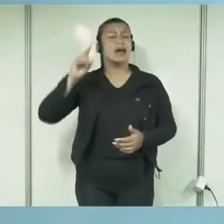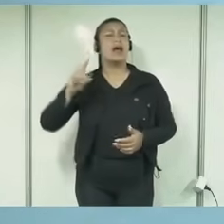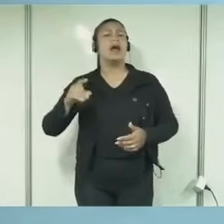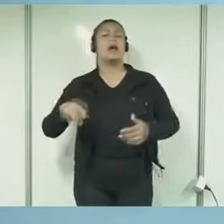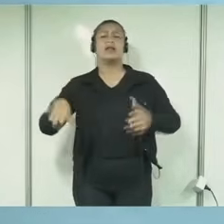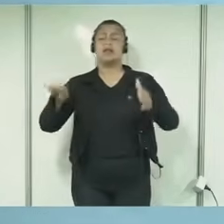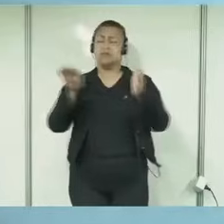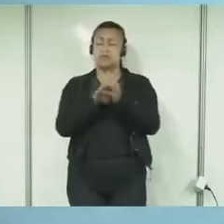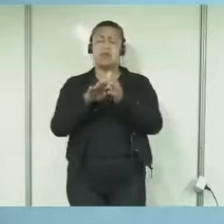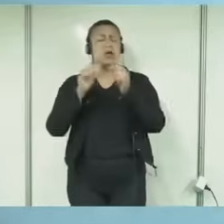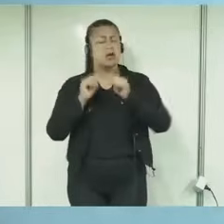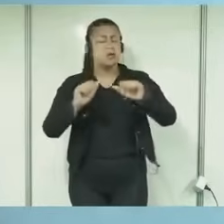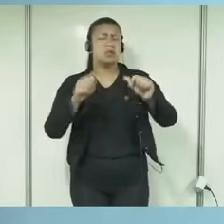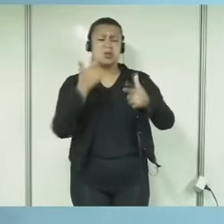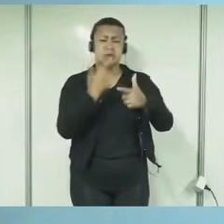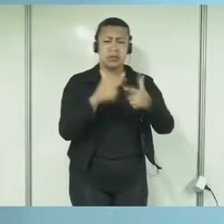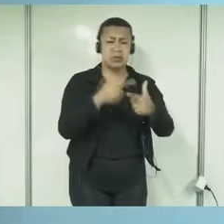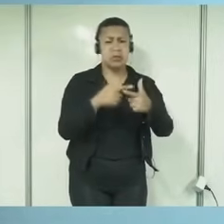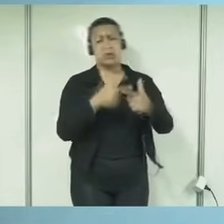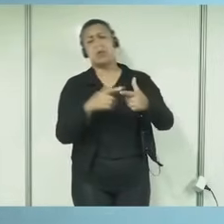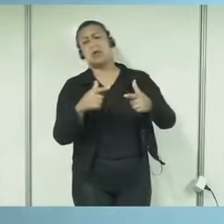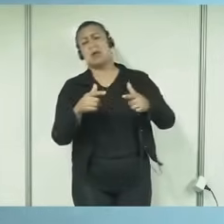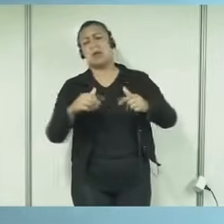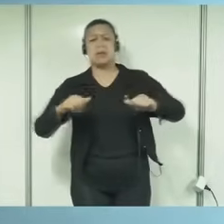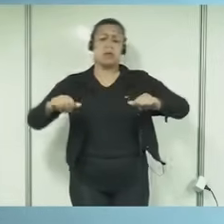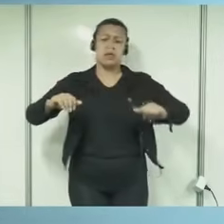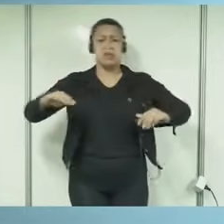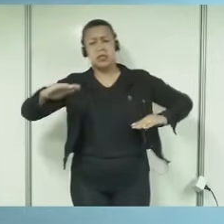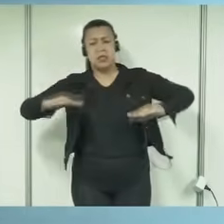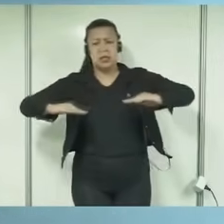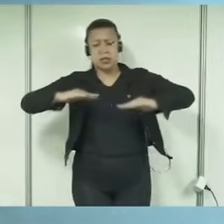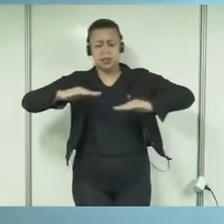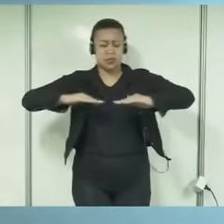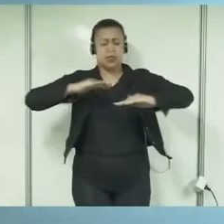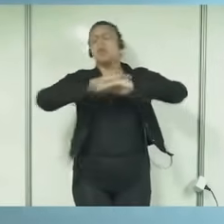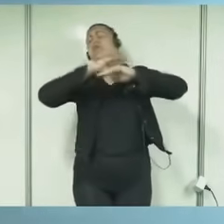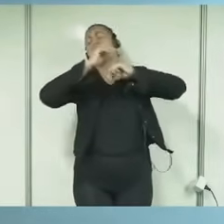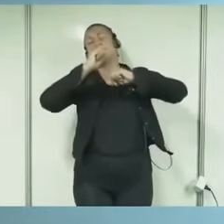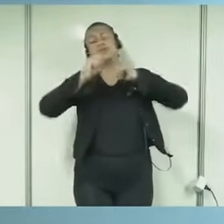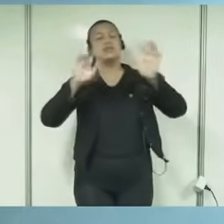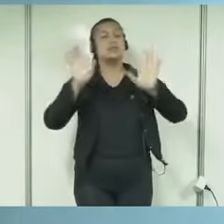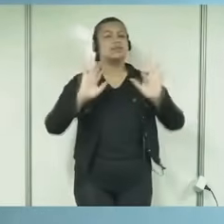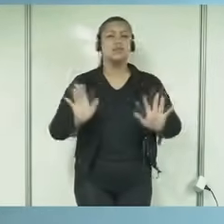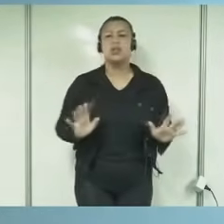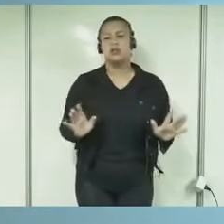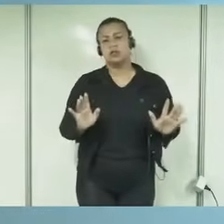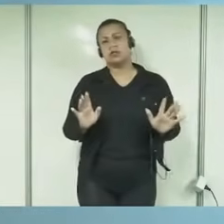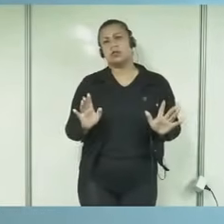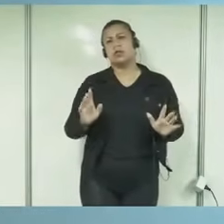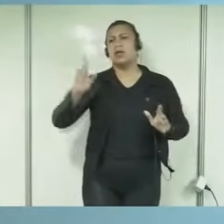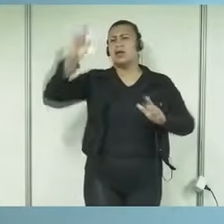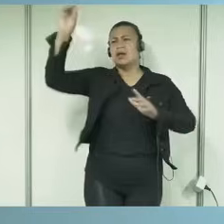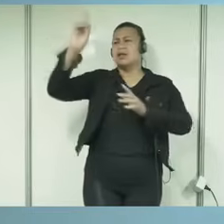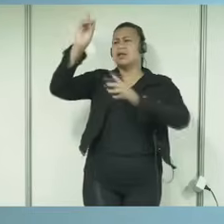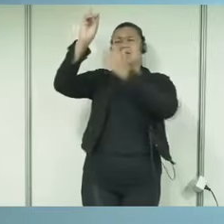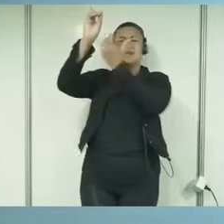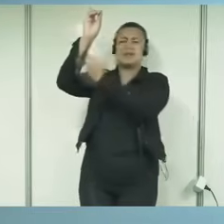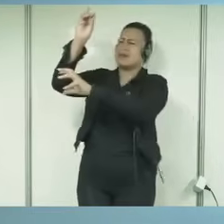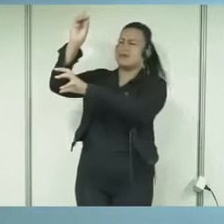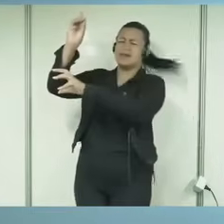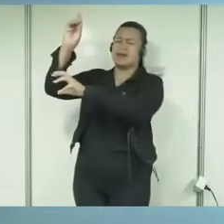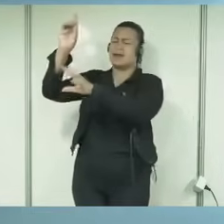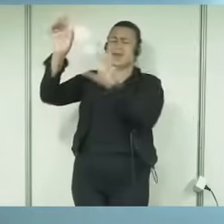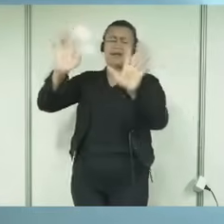podem entrar problemas, mas não é Deus que quer e nem que permite. Por